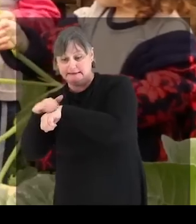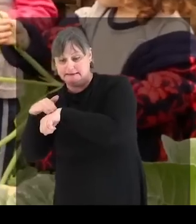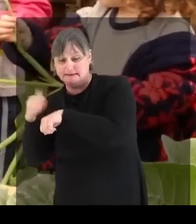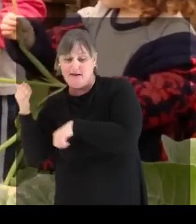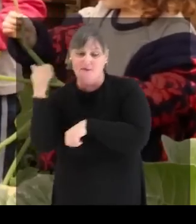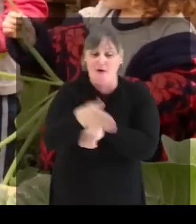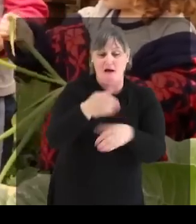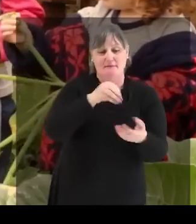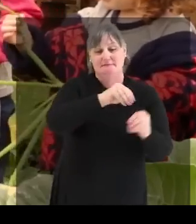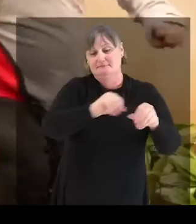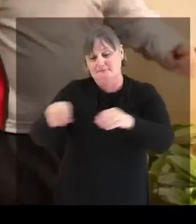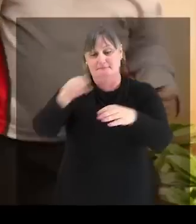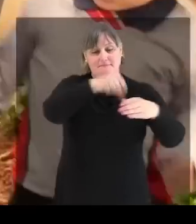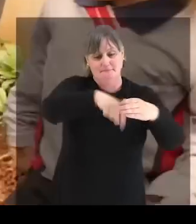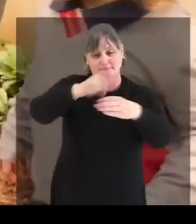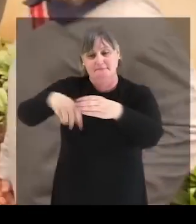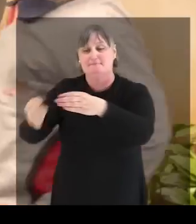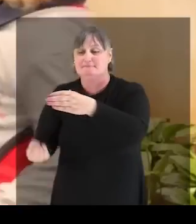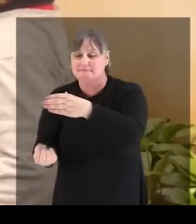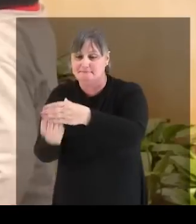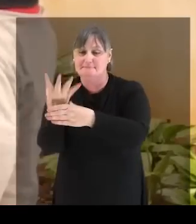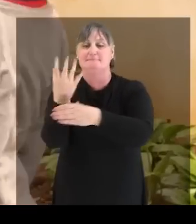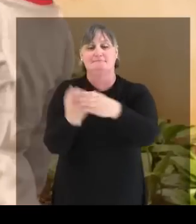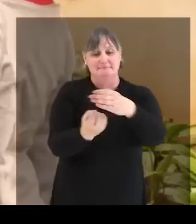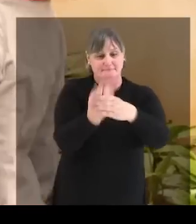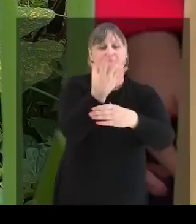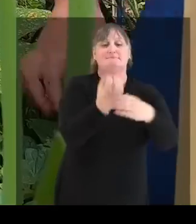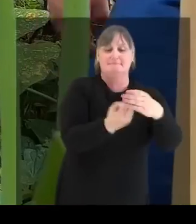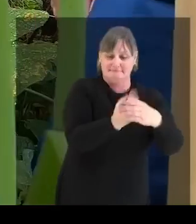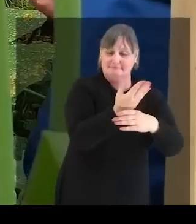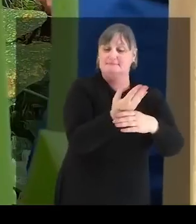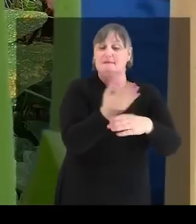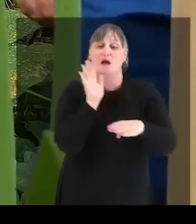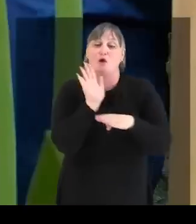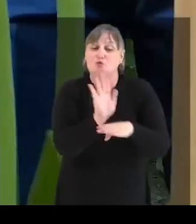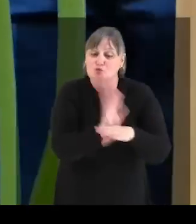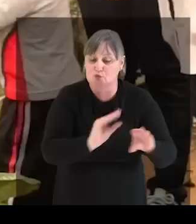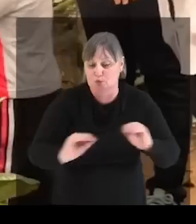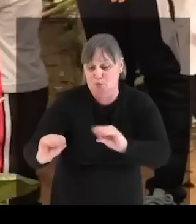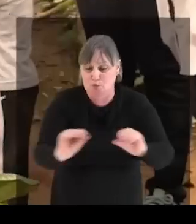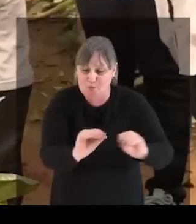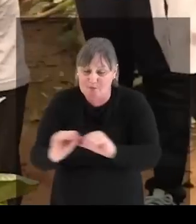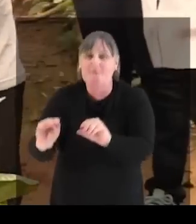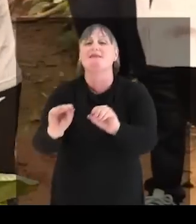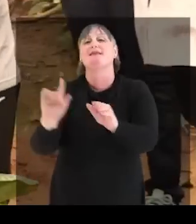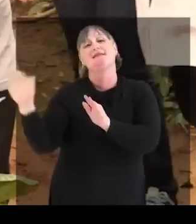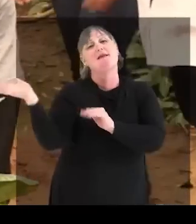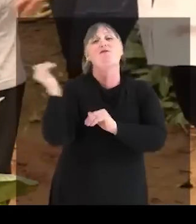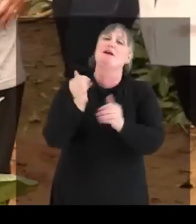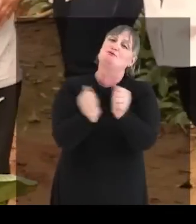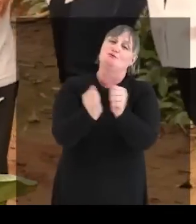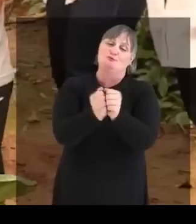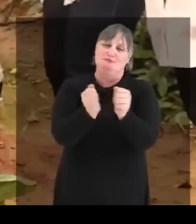e daí vamos agora, não vou plantar, né? Daí elas vêm, vamos semear. Às vezes daí vou ajuda a arrumar a terra um pouquinho, né? Aí depois